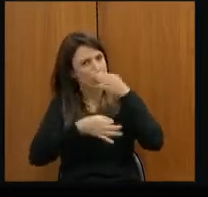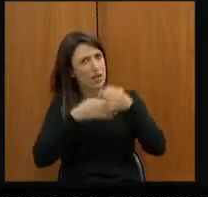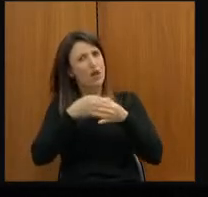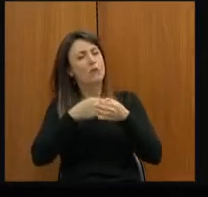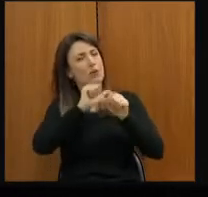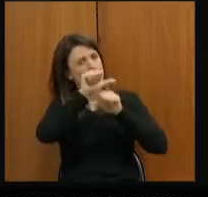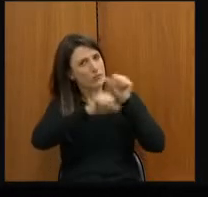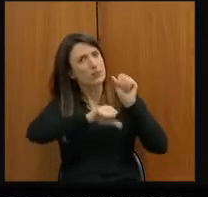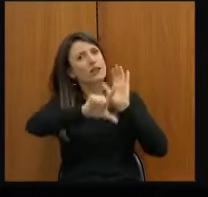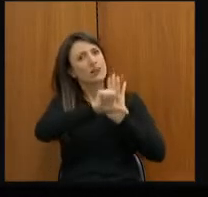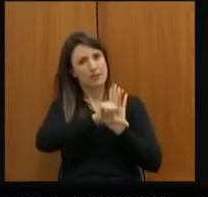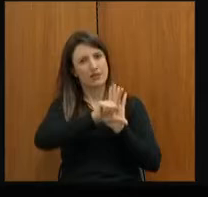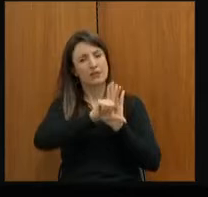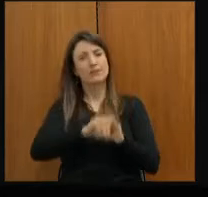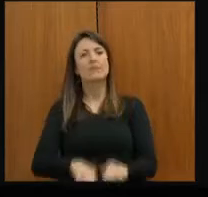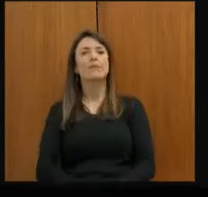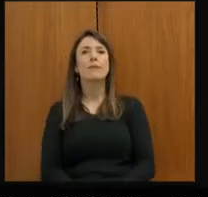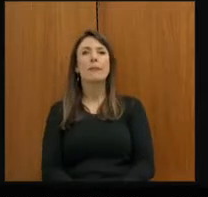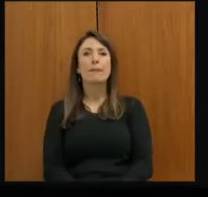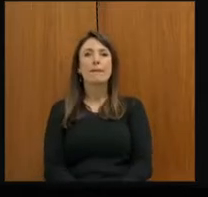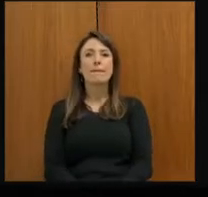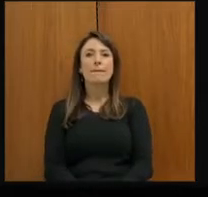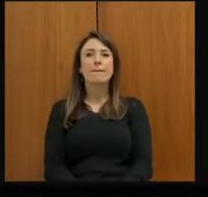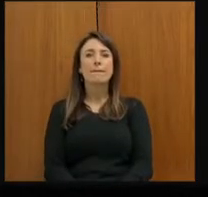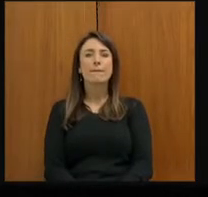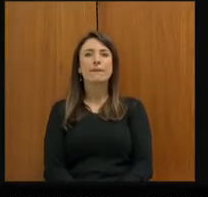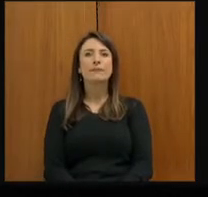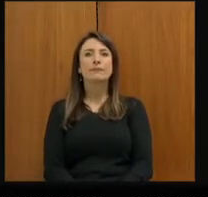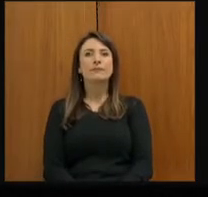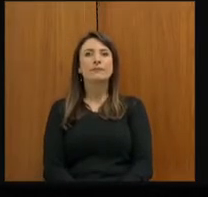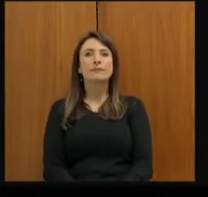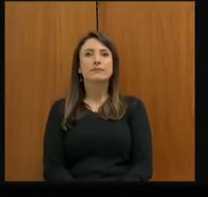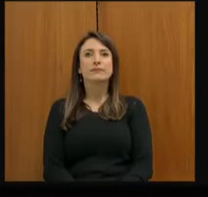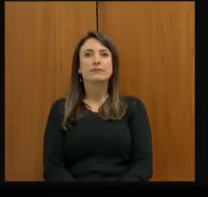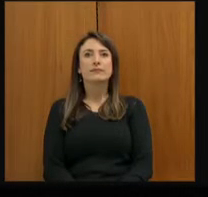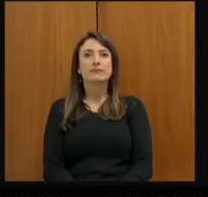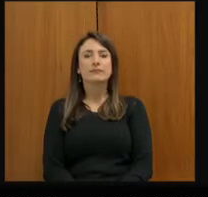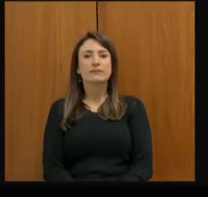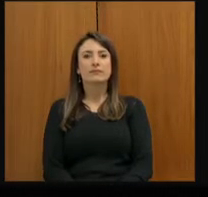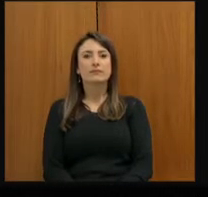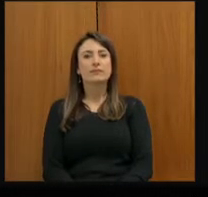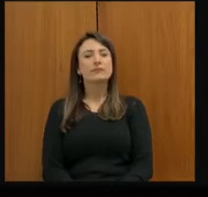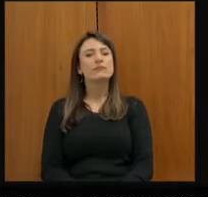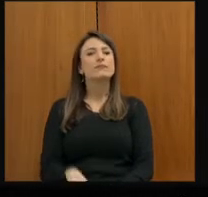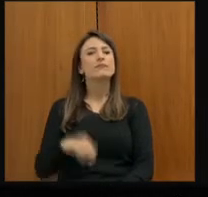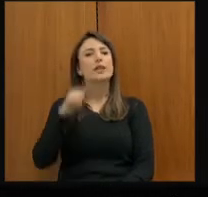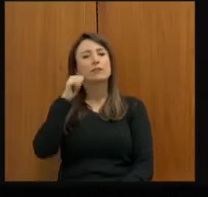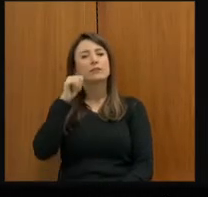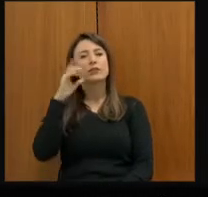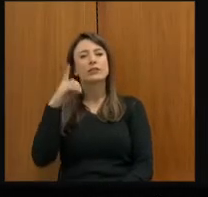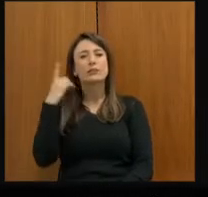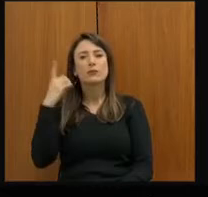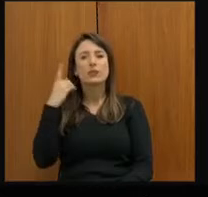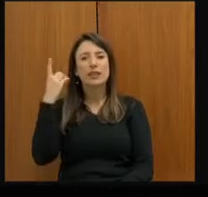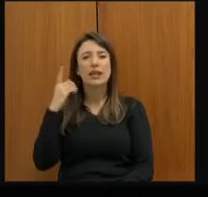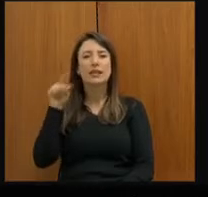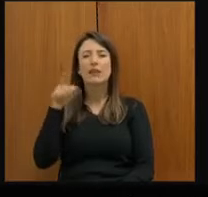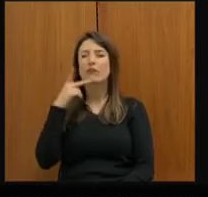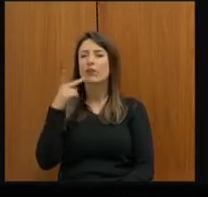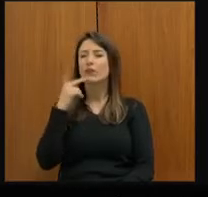a ampliação a deputada a deputada que usou a